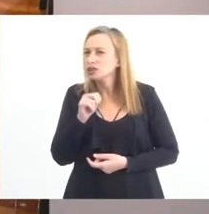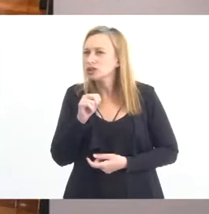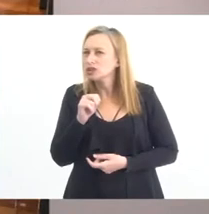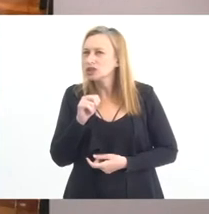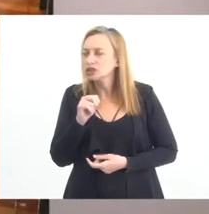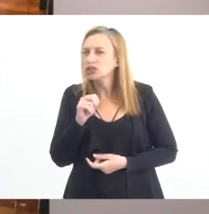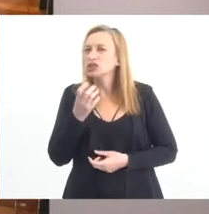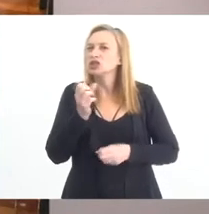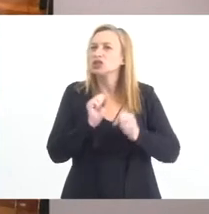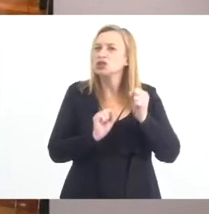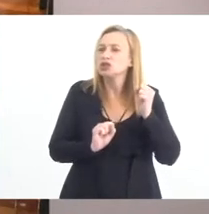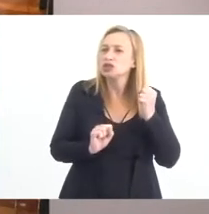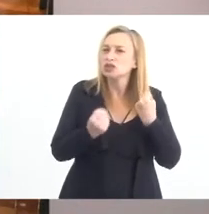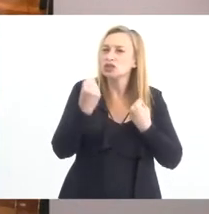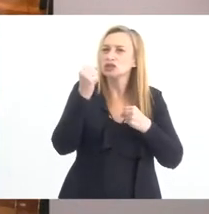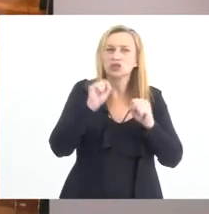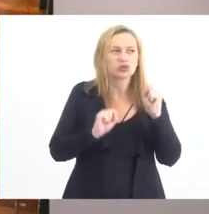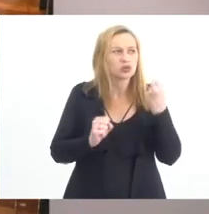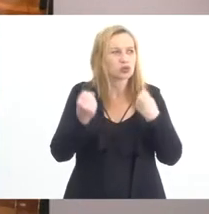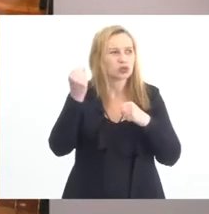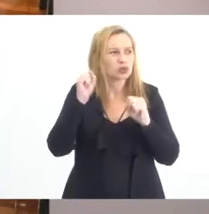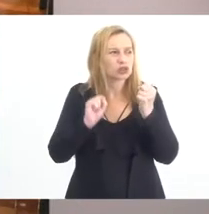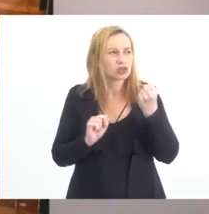indústria disse se